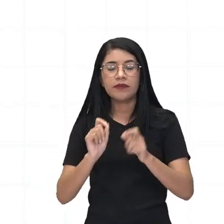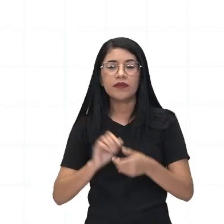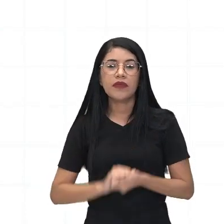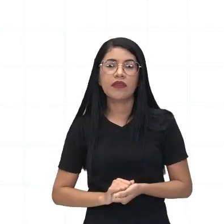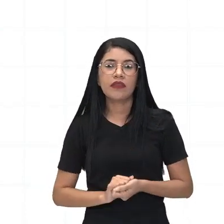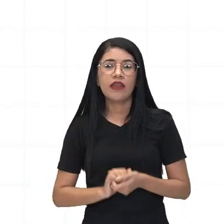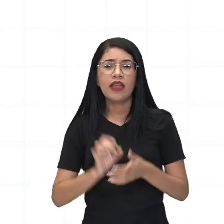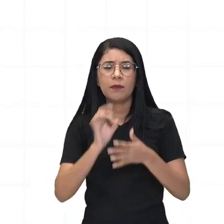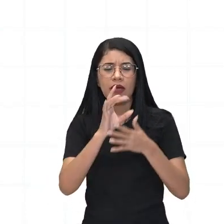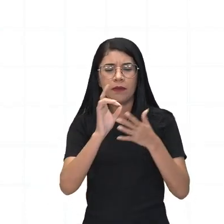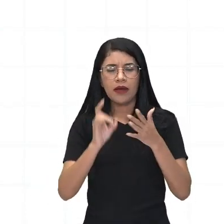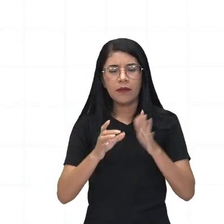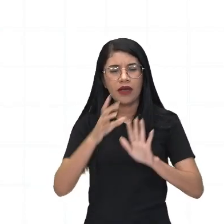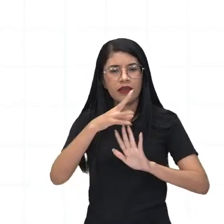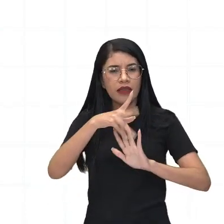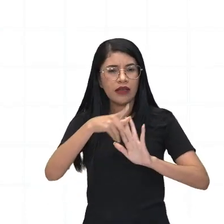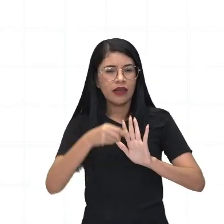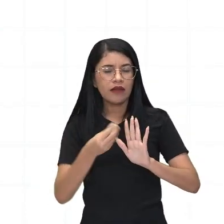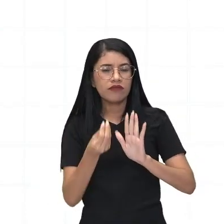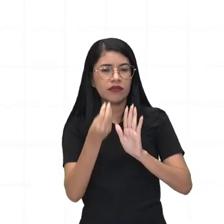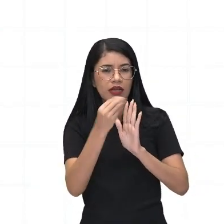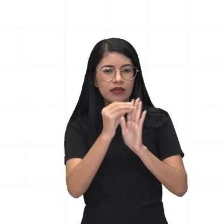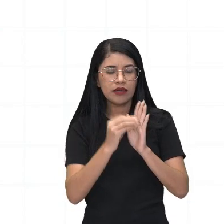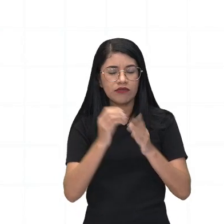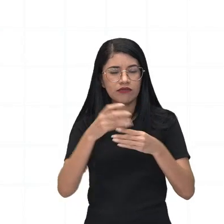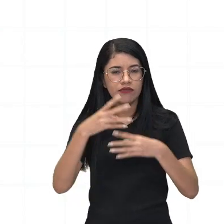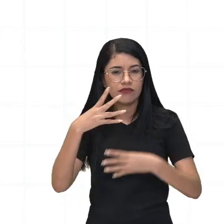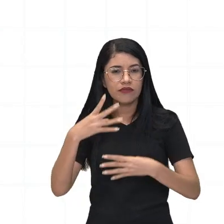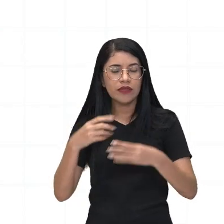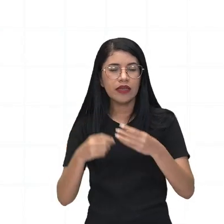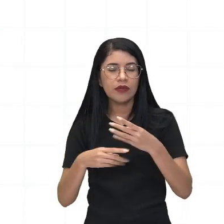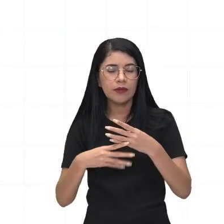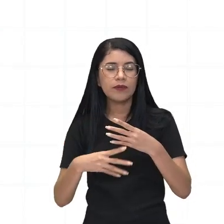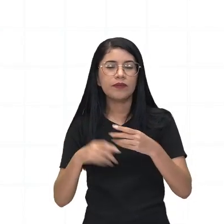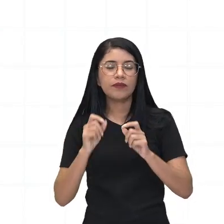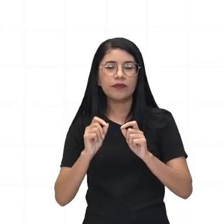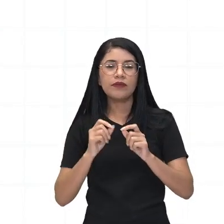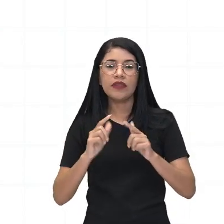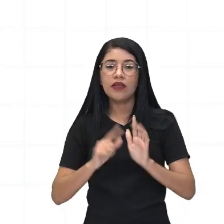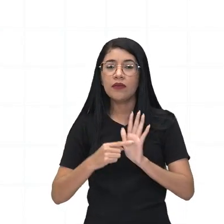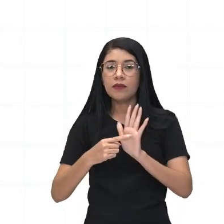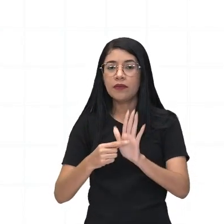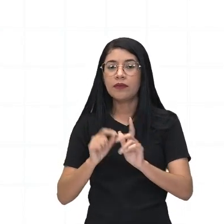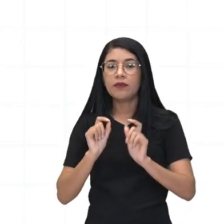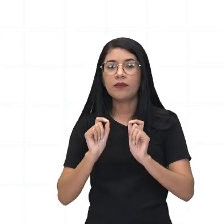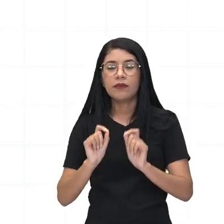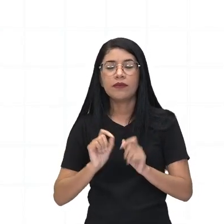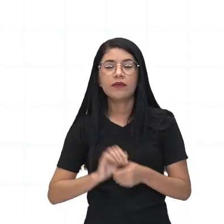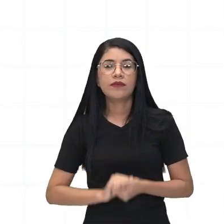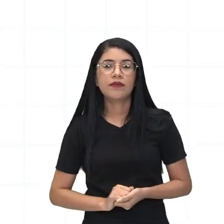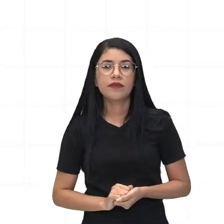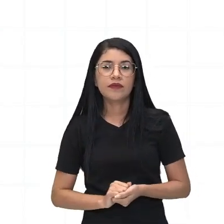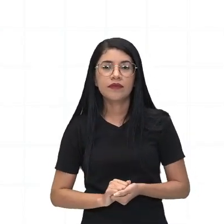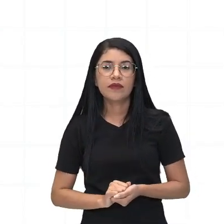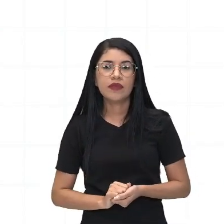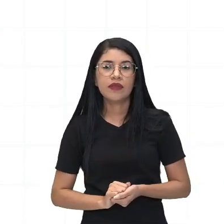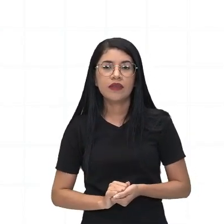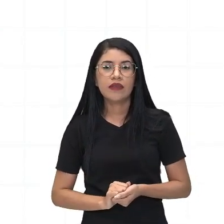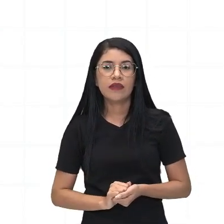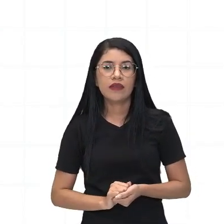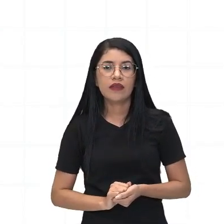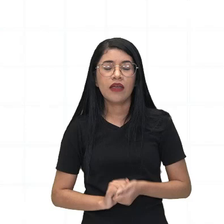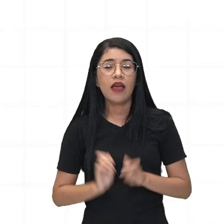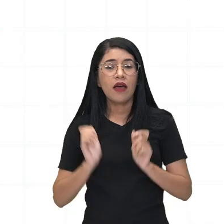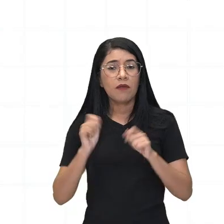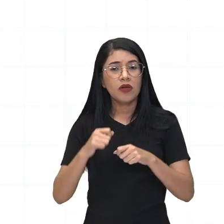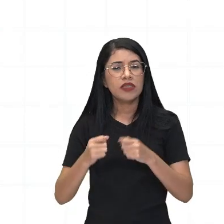essas figuras de linguagem estão aí dentro deste soneto trabalhando justamente para quê? Para ajudar a